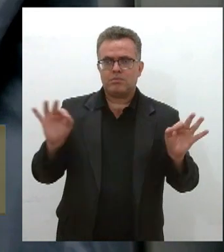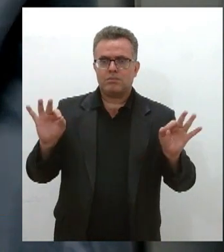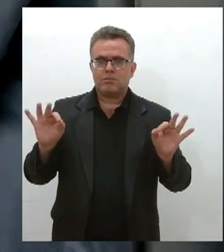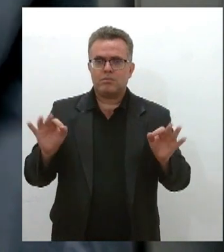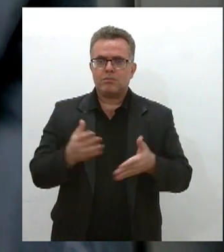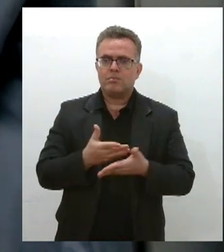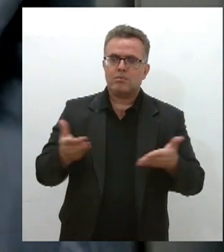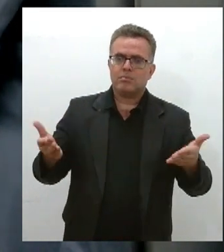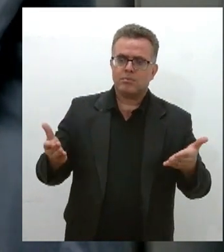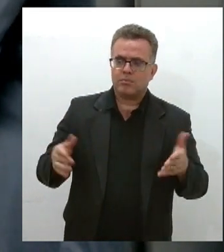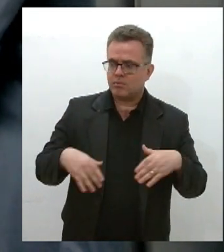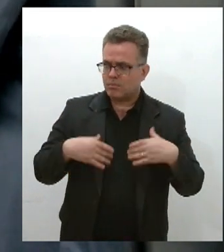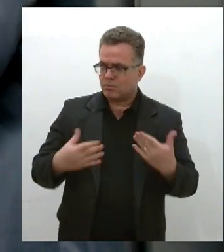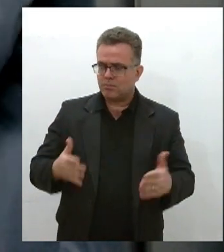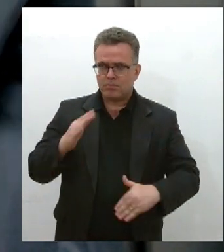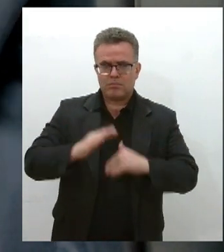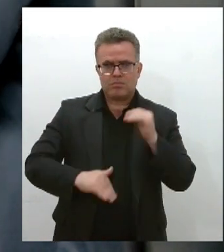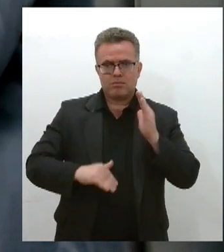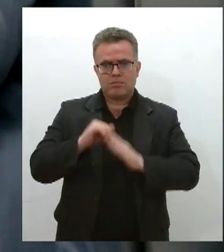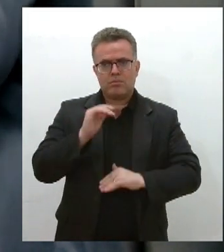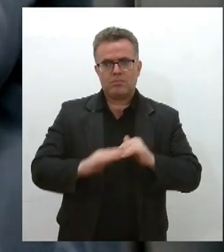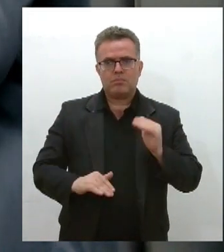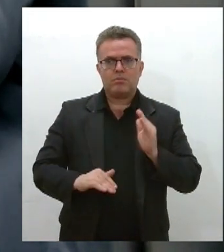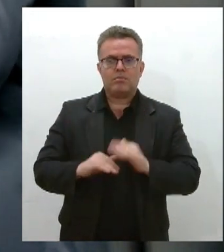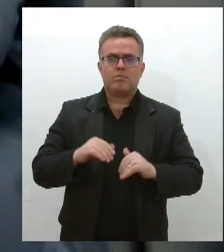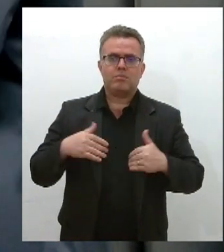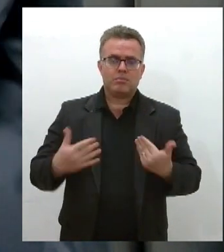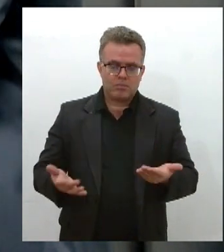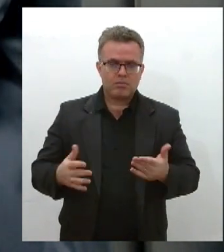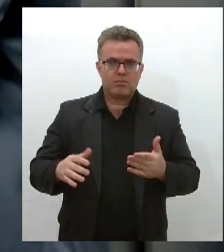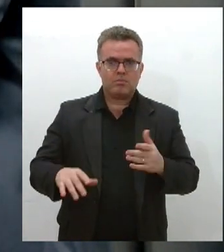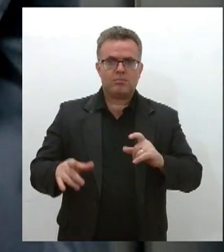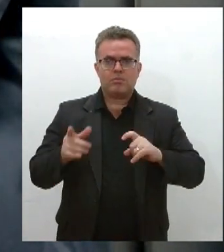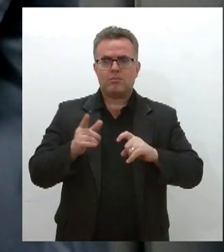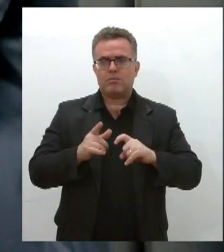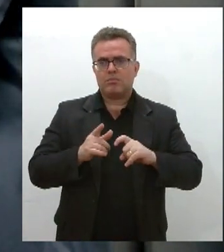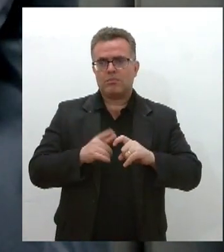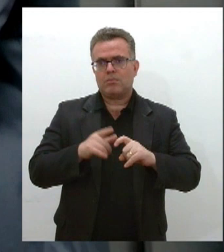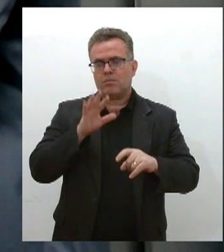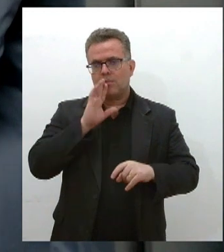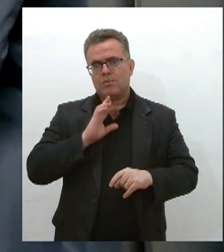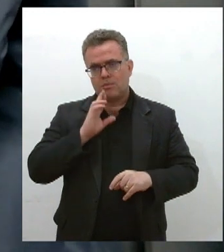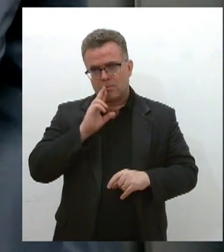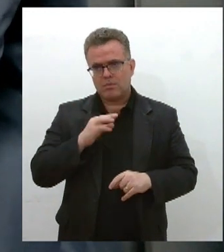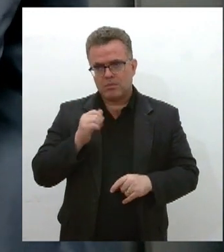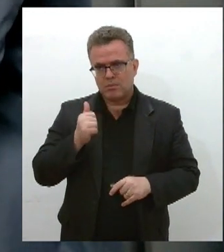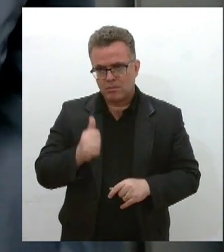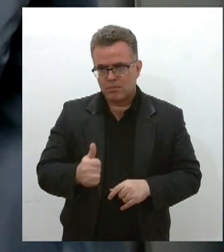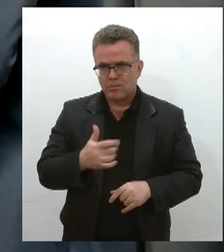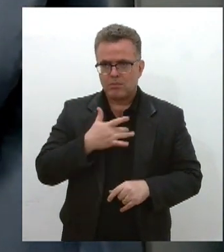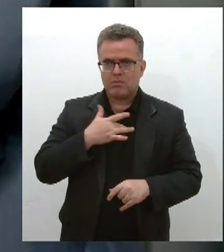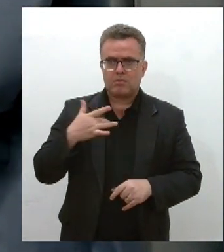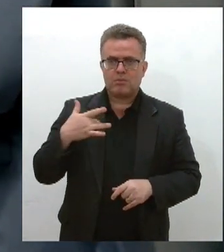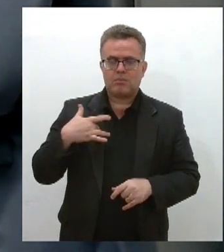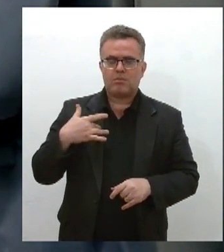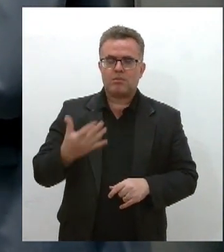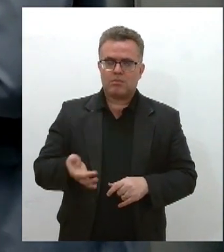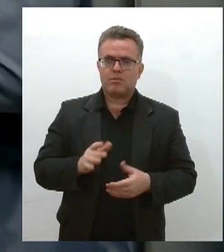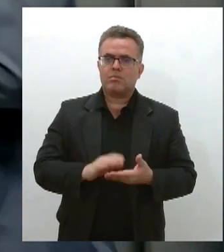vocês, profissionais da boca, profissionais que estão aí para nos ajudar em relação à saúde bucal. Parabéns